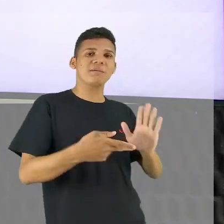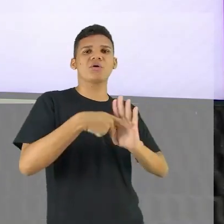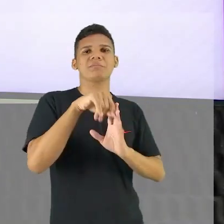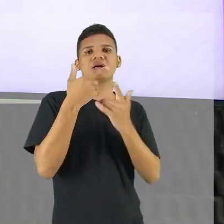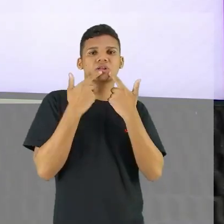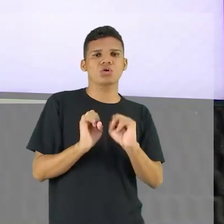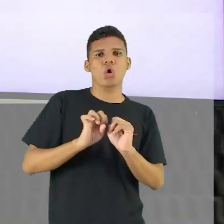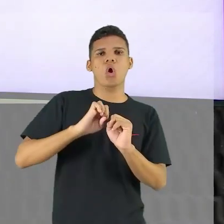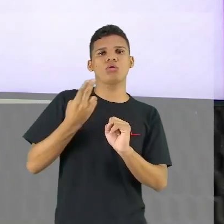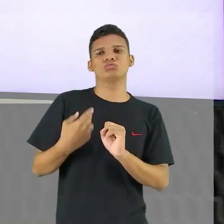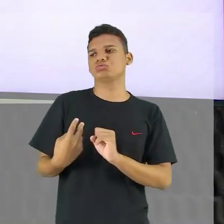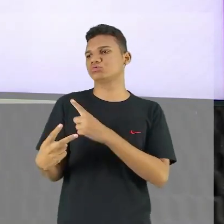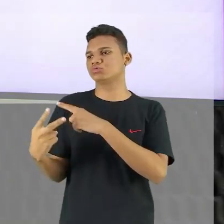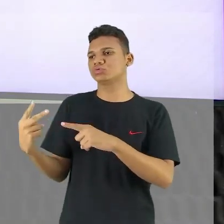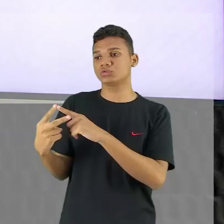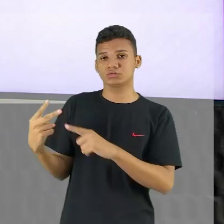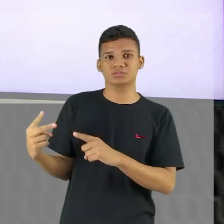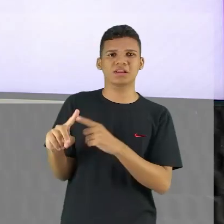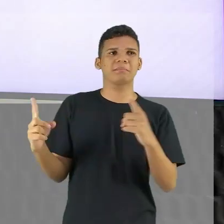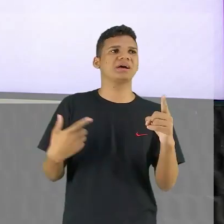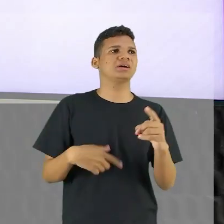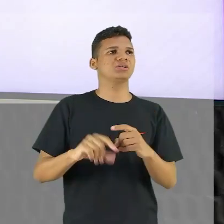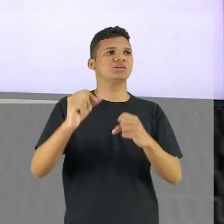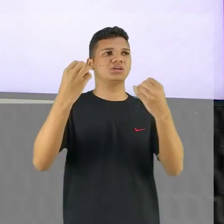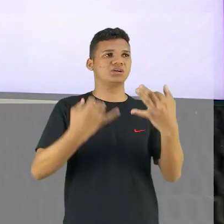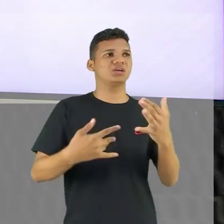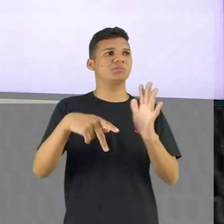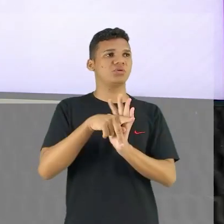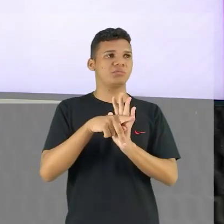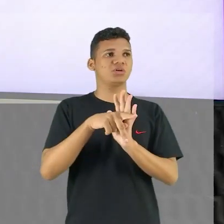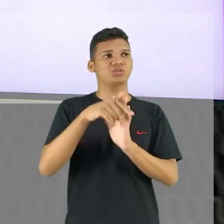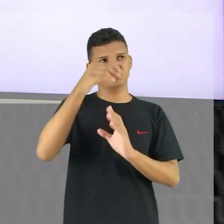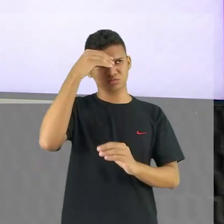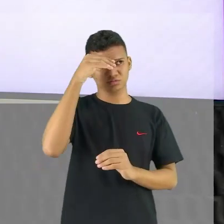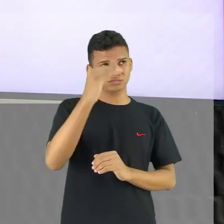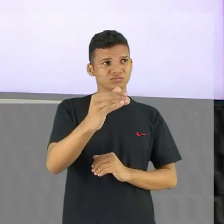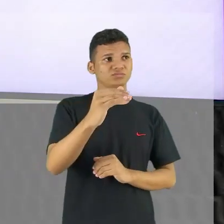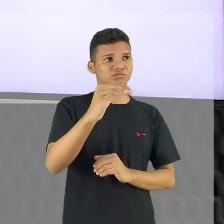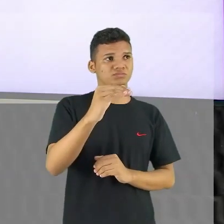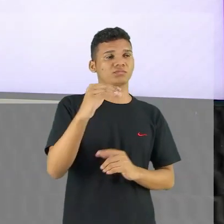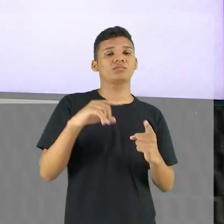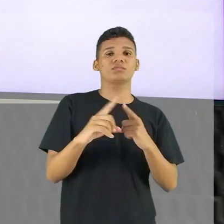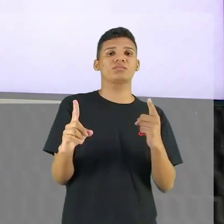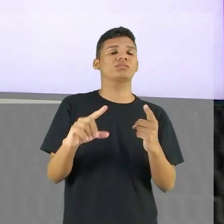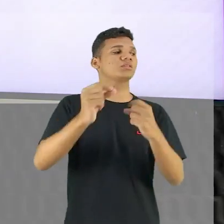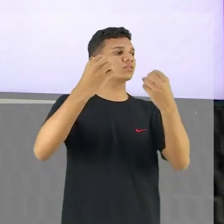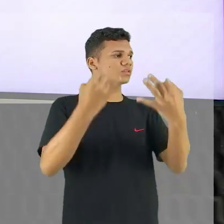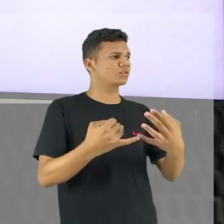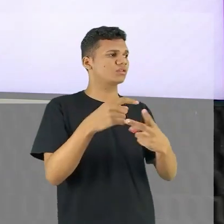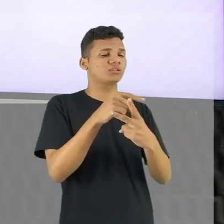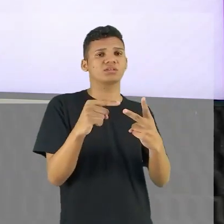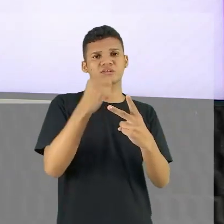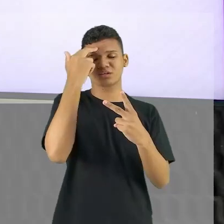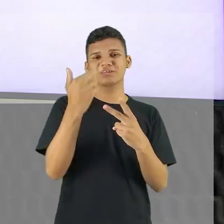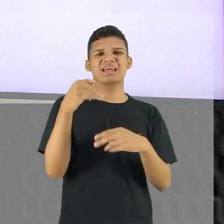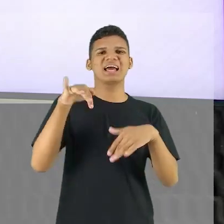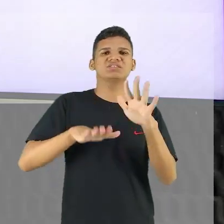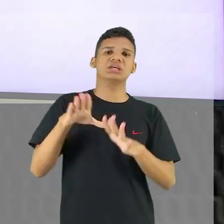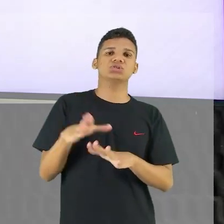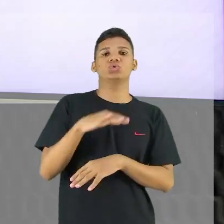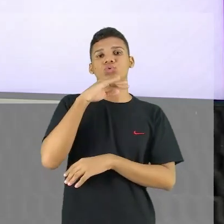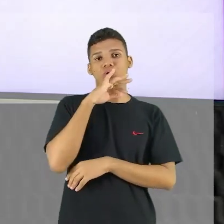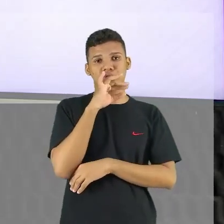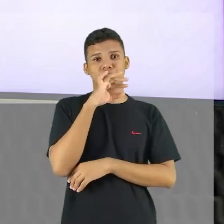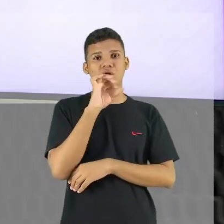dos dois idiomas. Discriminação cultural, então ele vê essa mistura dos dois idiomas como algo negativo.